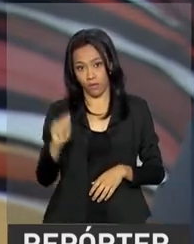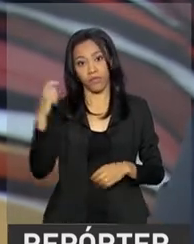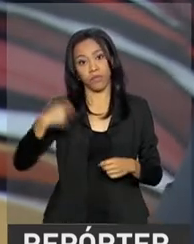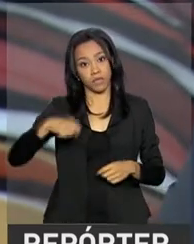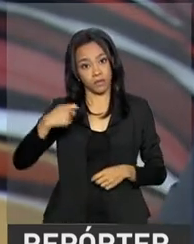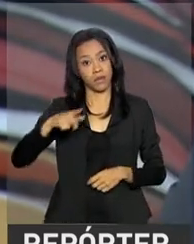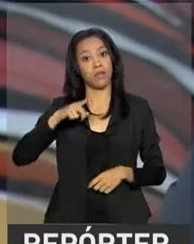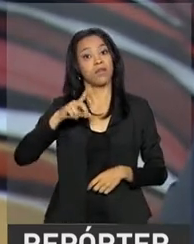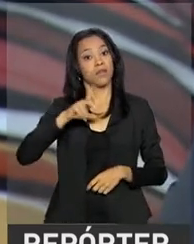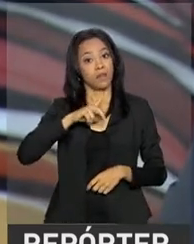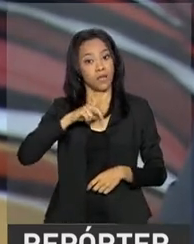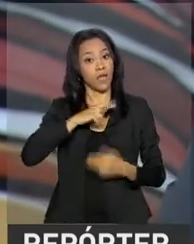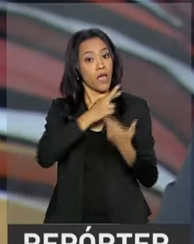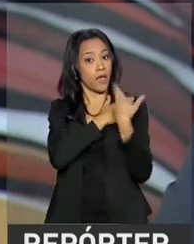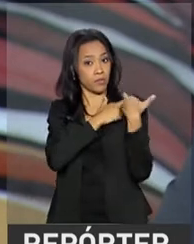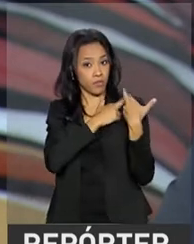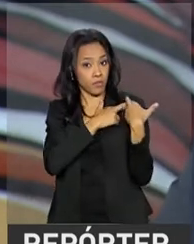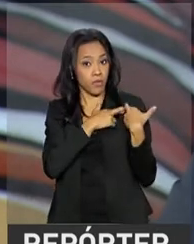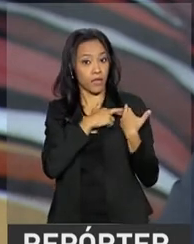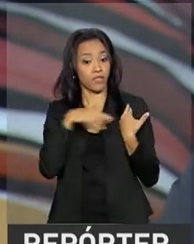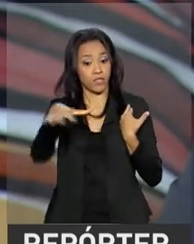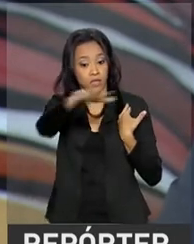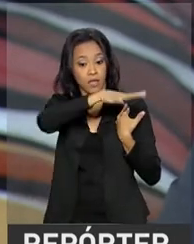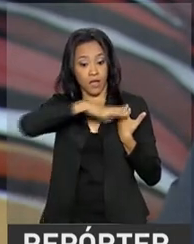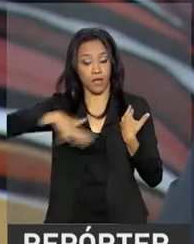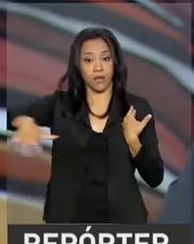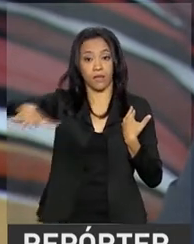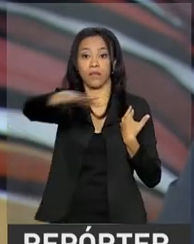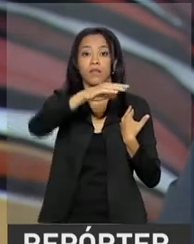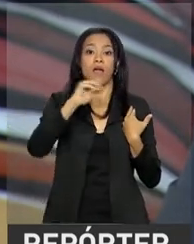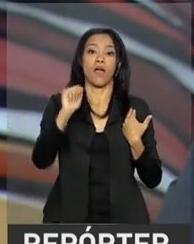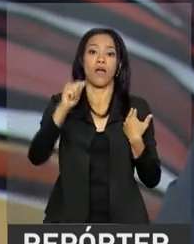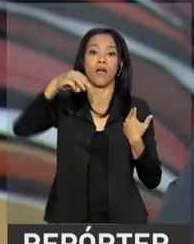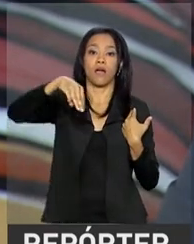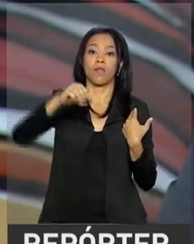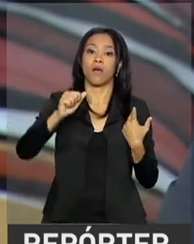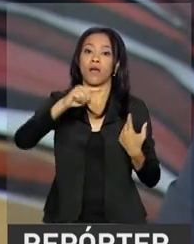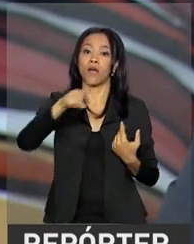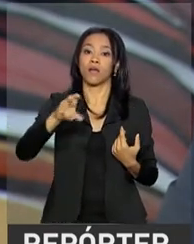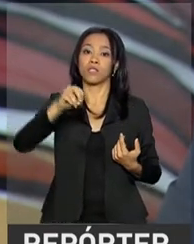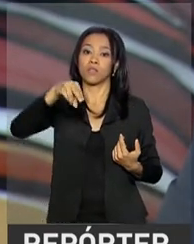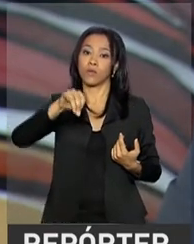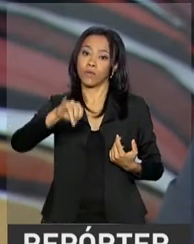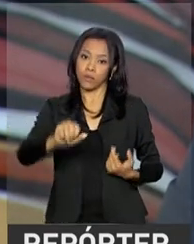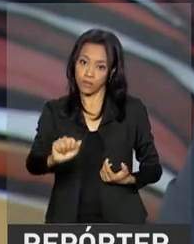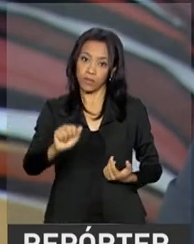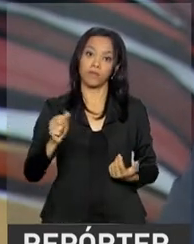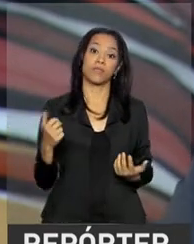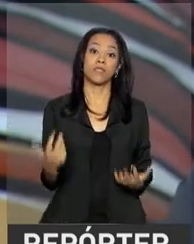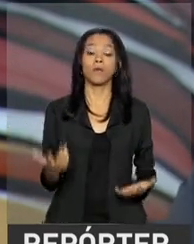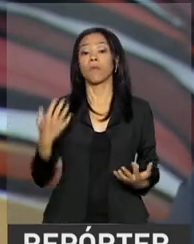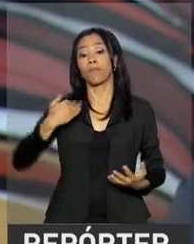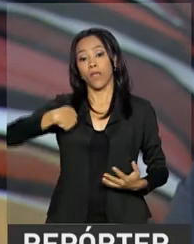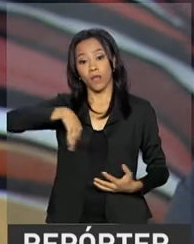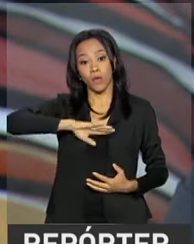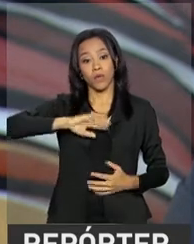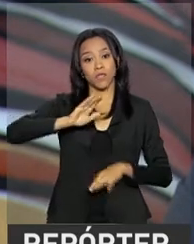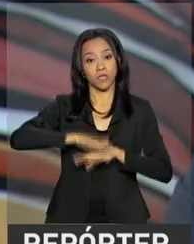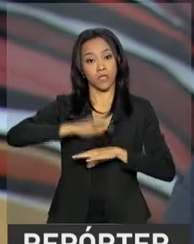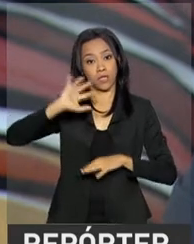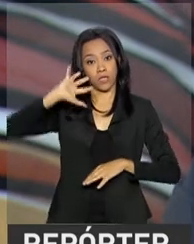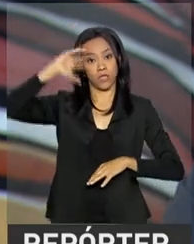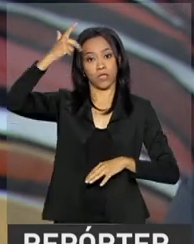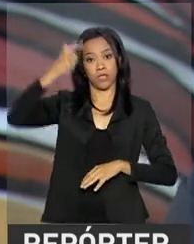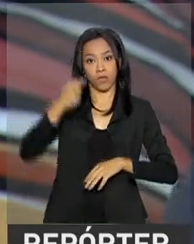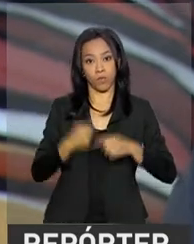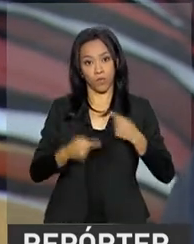amazônia e portanto a nossa a nossa decisão política é